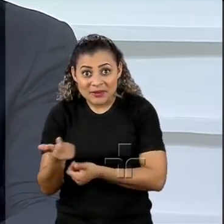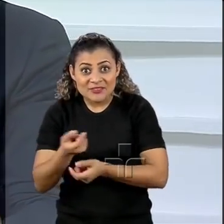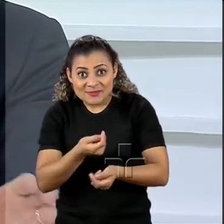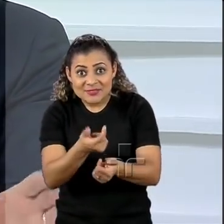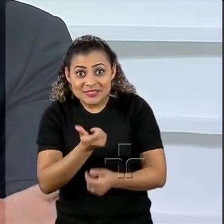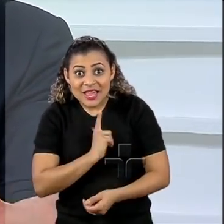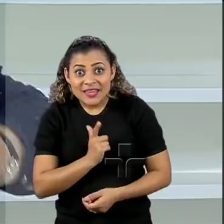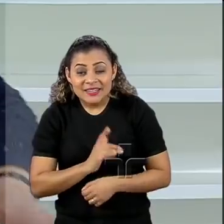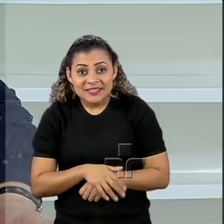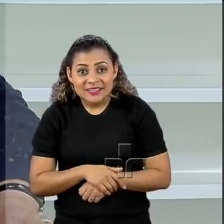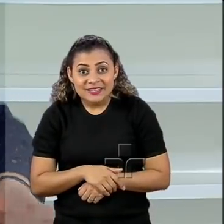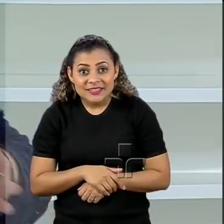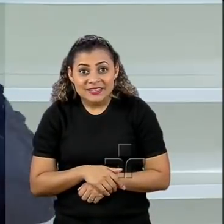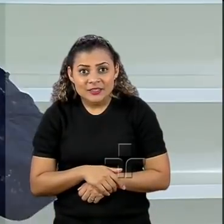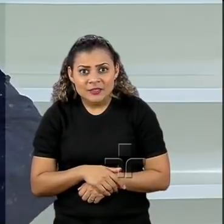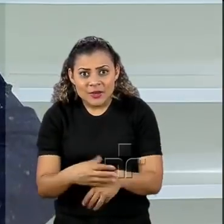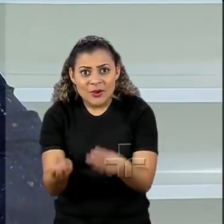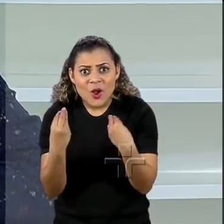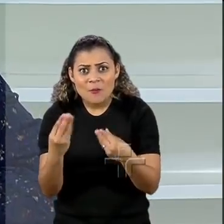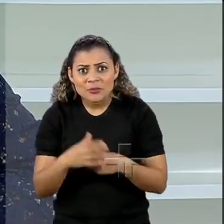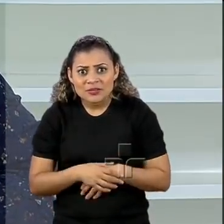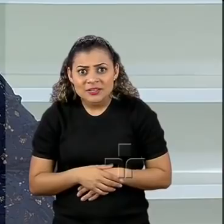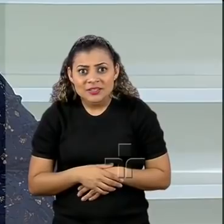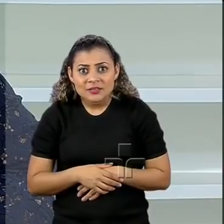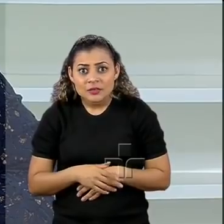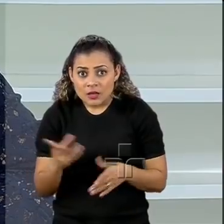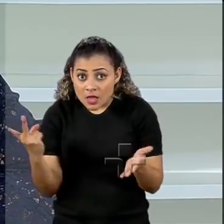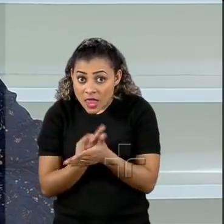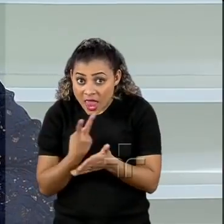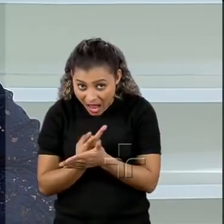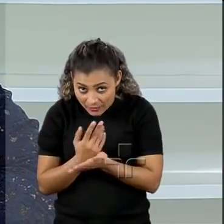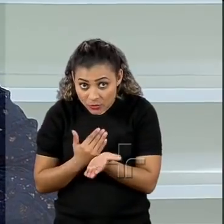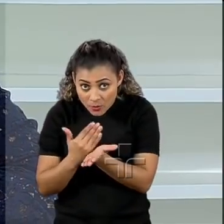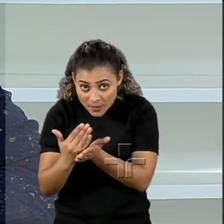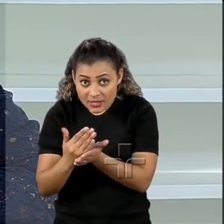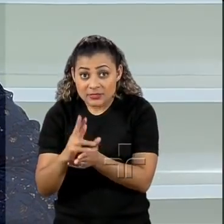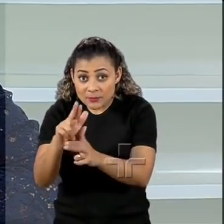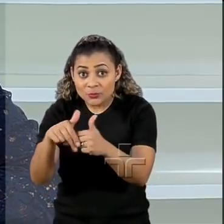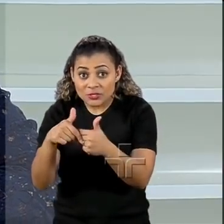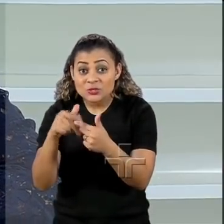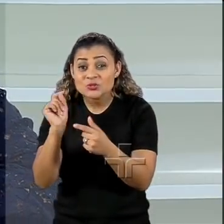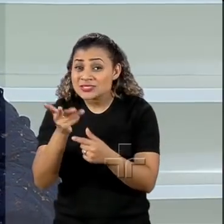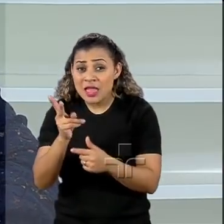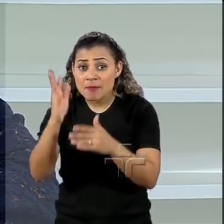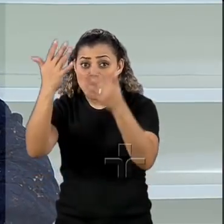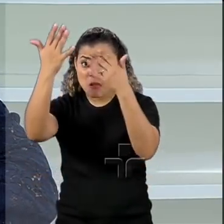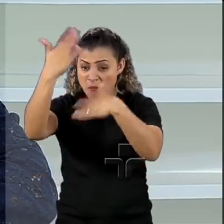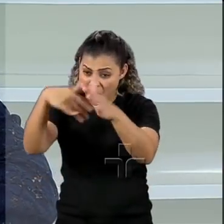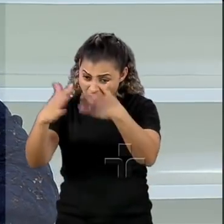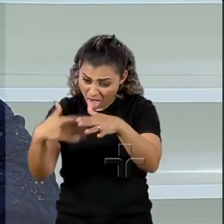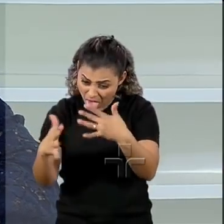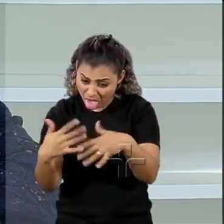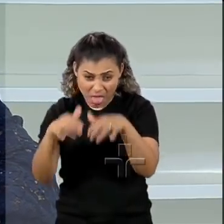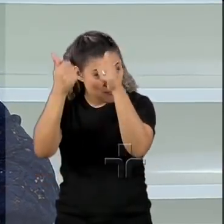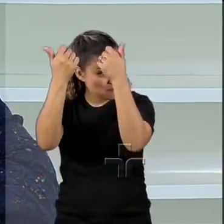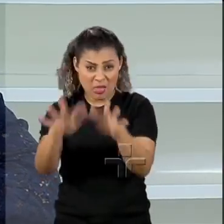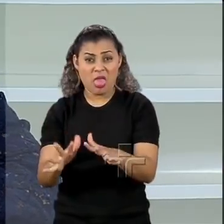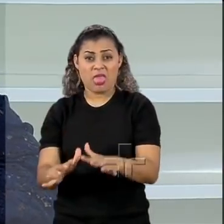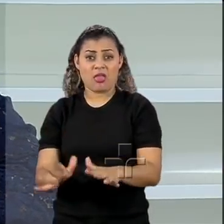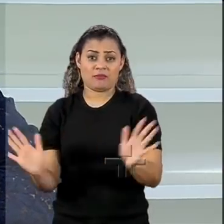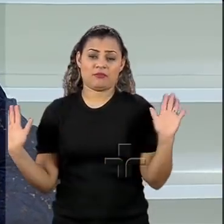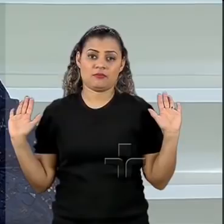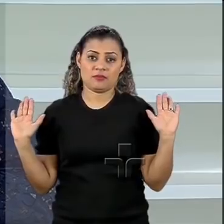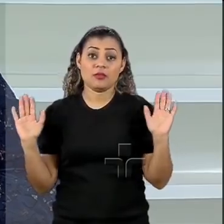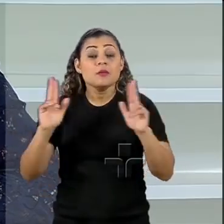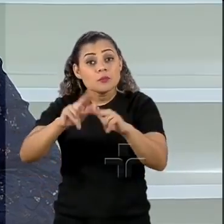Eu acho que também as patologias não podem ser admitidas. Quando começa errado, a tendência é ir descendo a ladeira. Aí começa